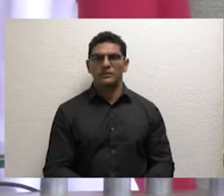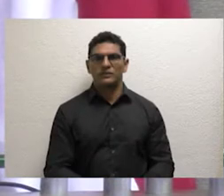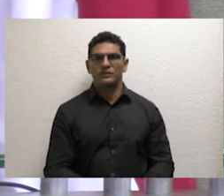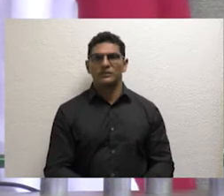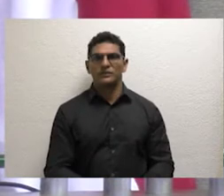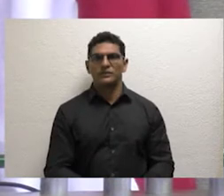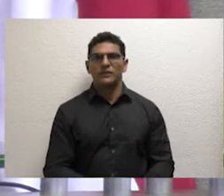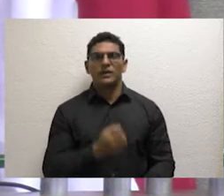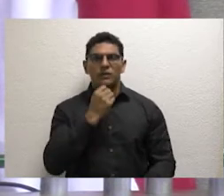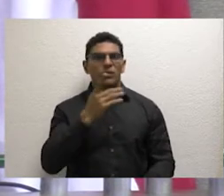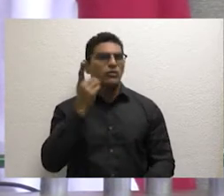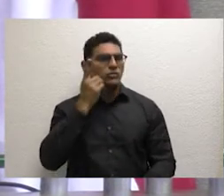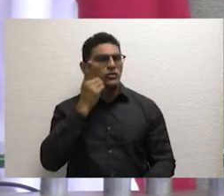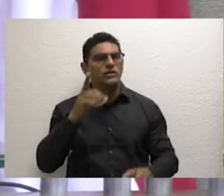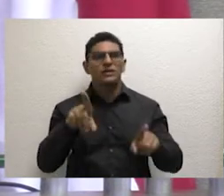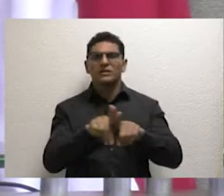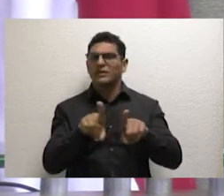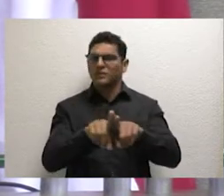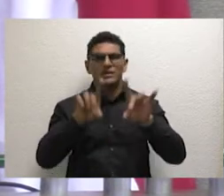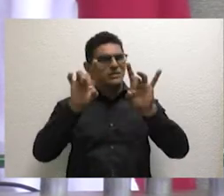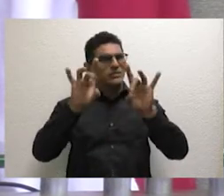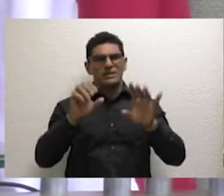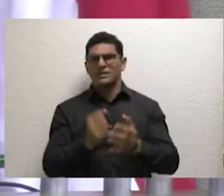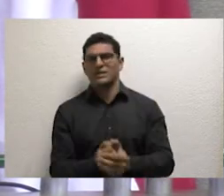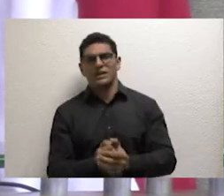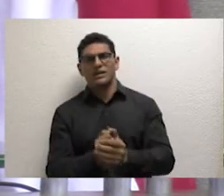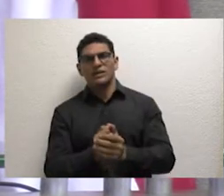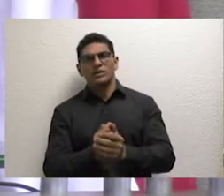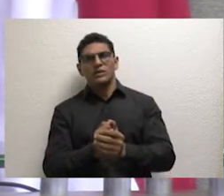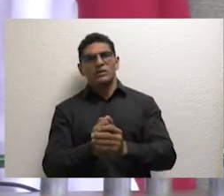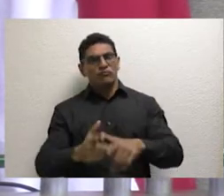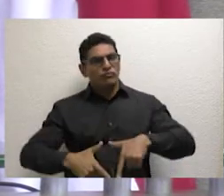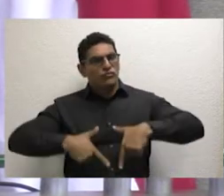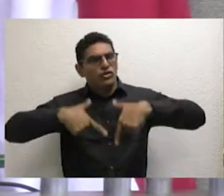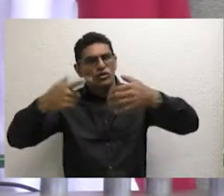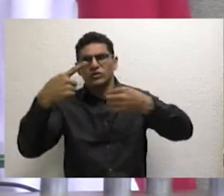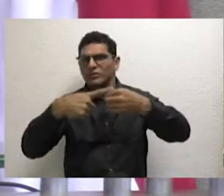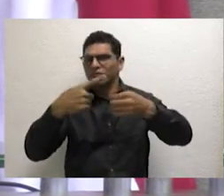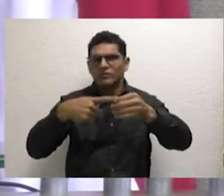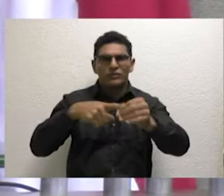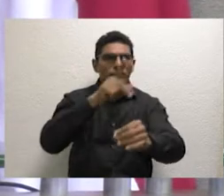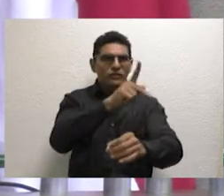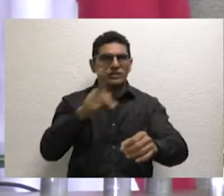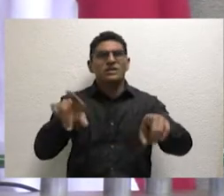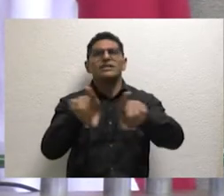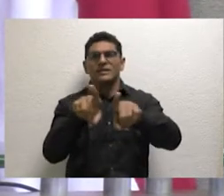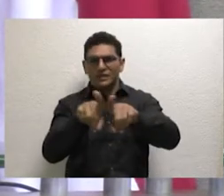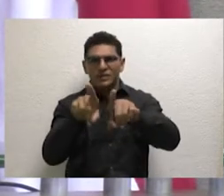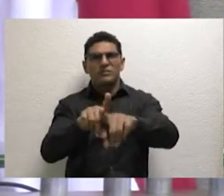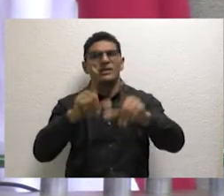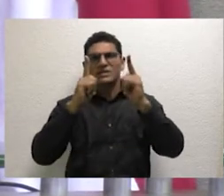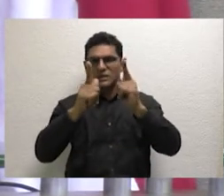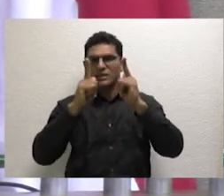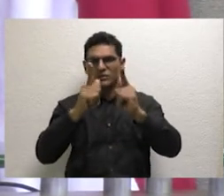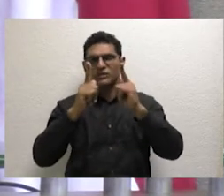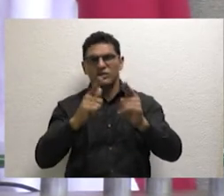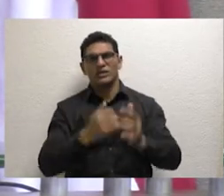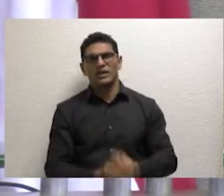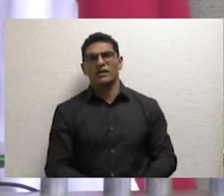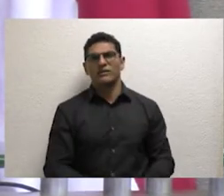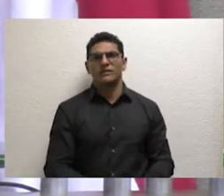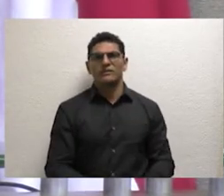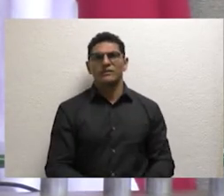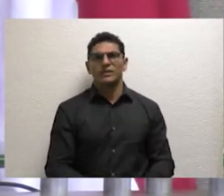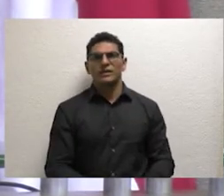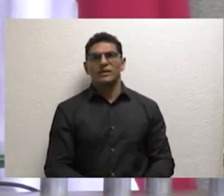e um bom dia especial aos nossos companheiros de luta lá do interior que nesse momento também estão paralisados nessa greve e merecem